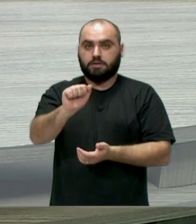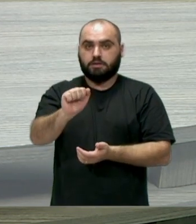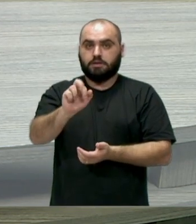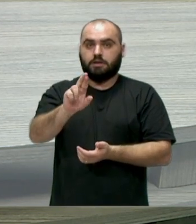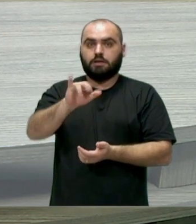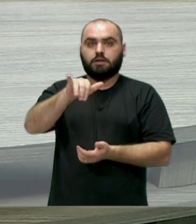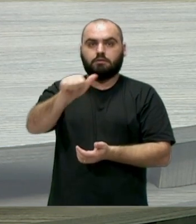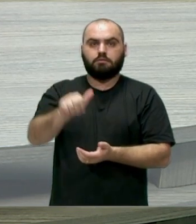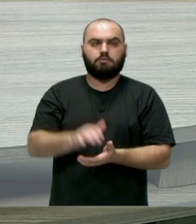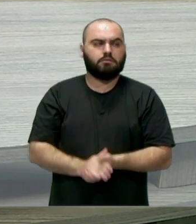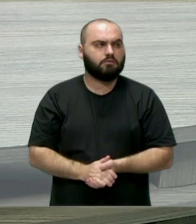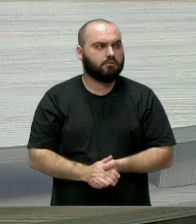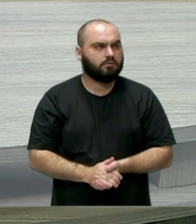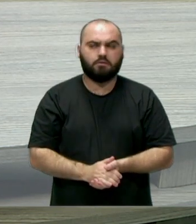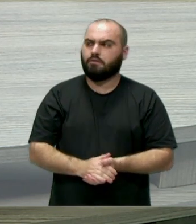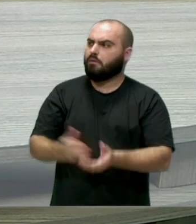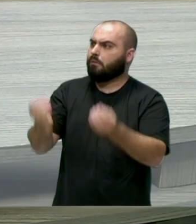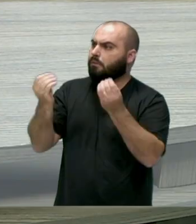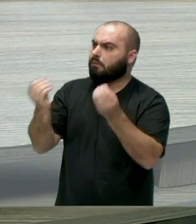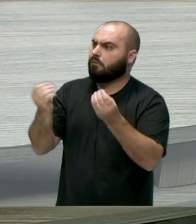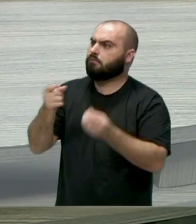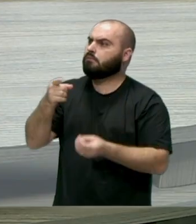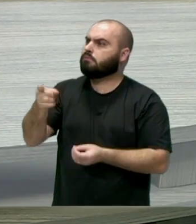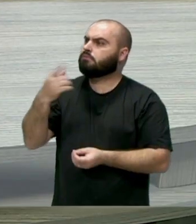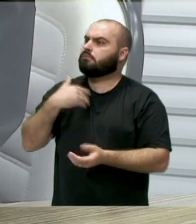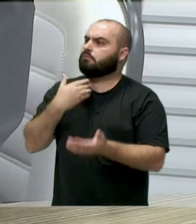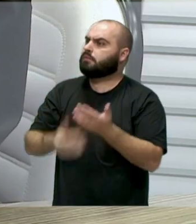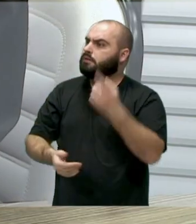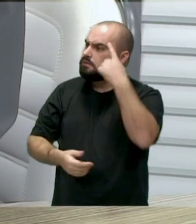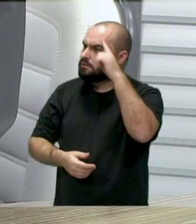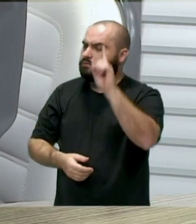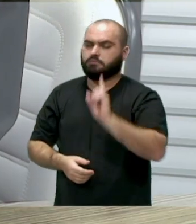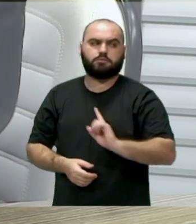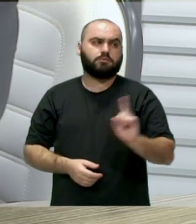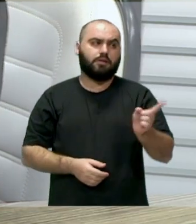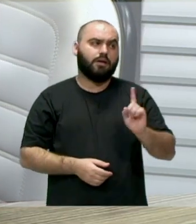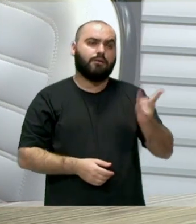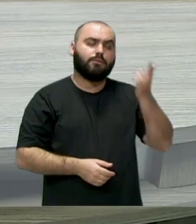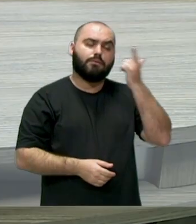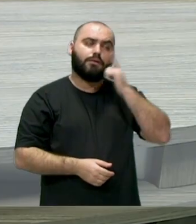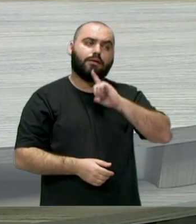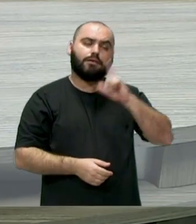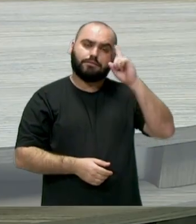como? Tu vai perder teu dia? Não, eu estou ganhando meu dia. Né?